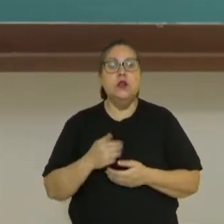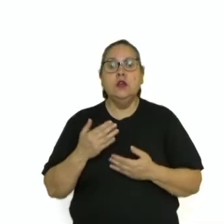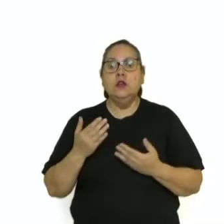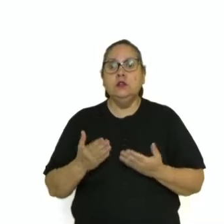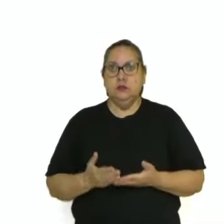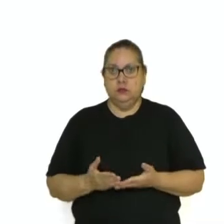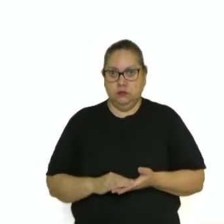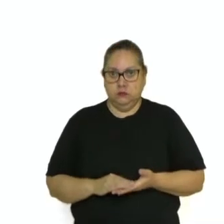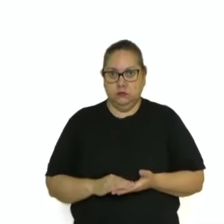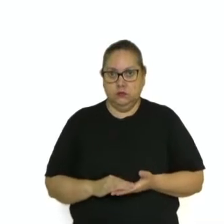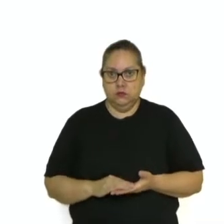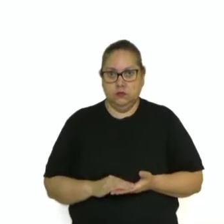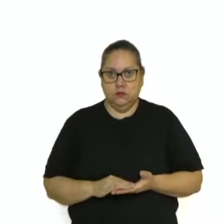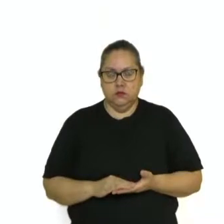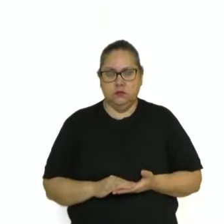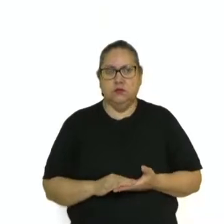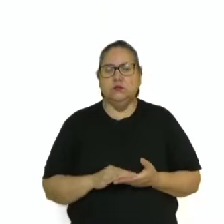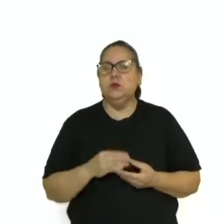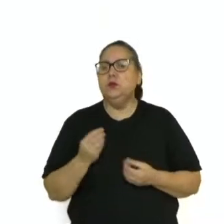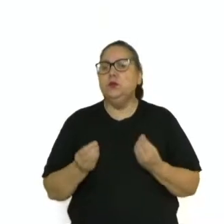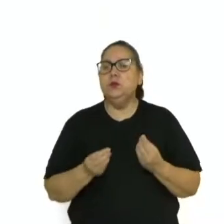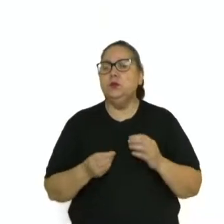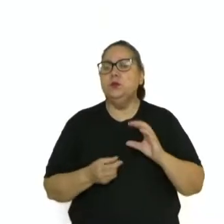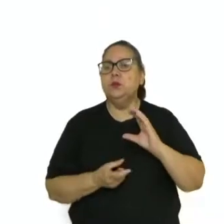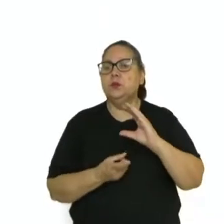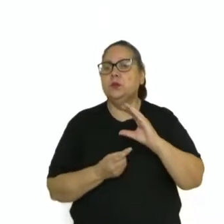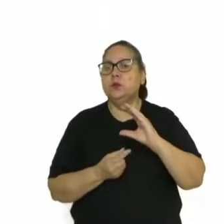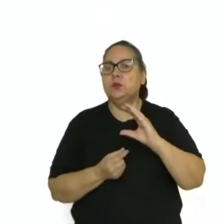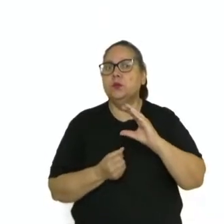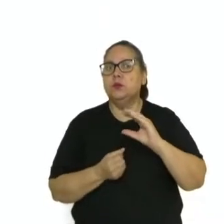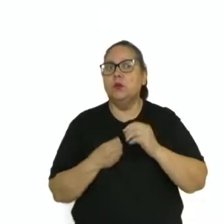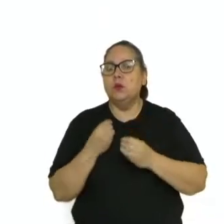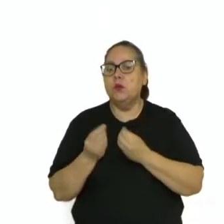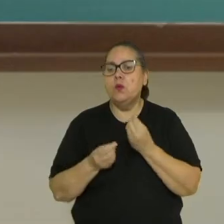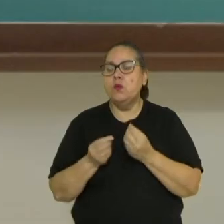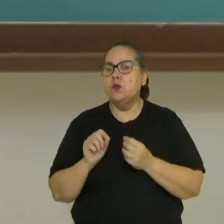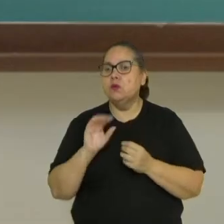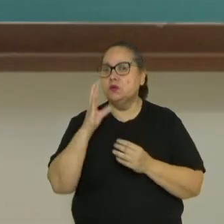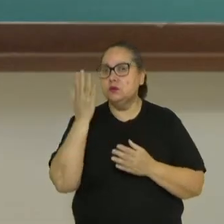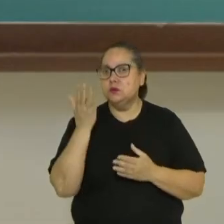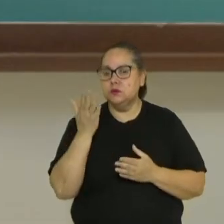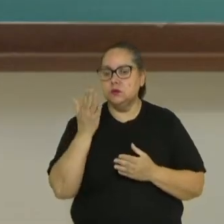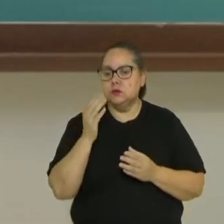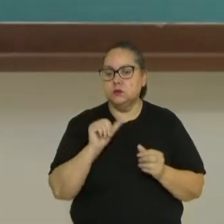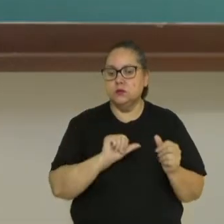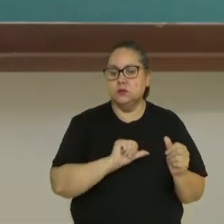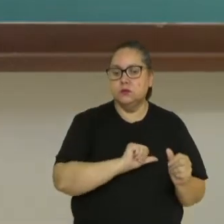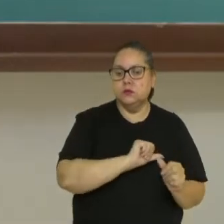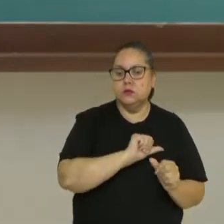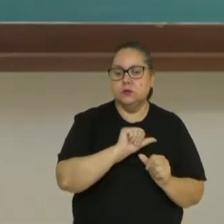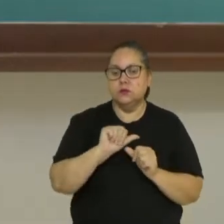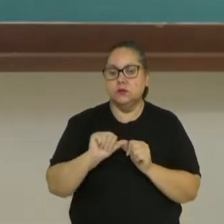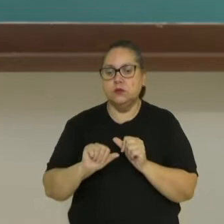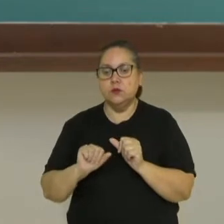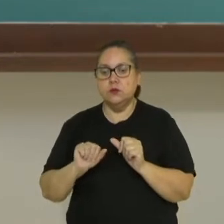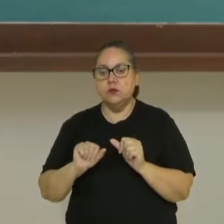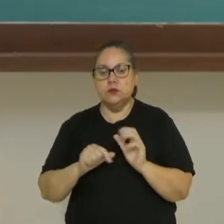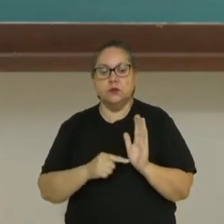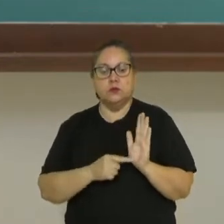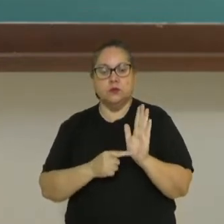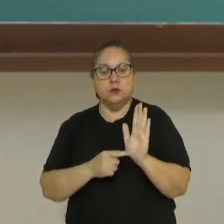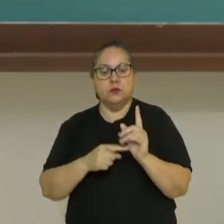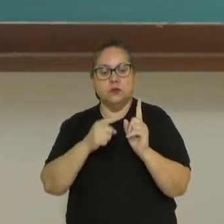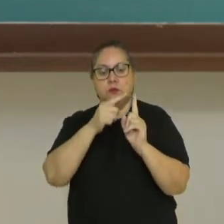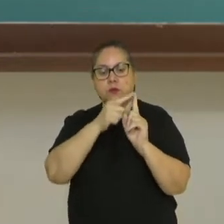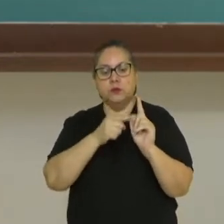Bem, e o capitalismo, afinal, né? Como que vai acontecer essa transição? Como que aquele modelo